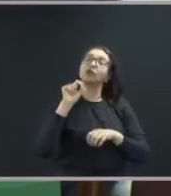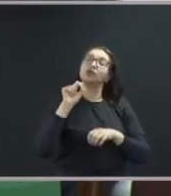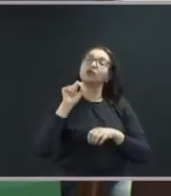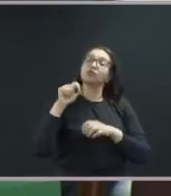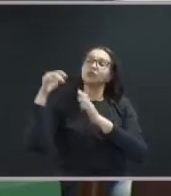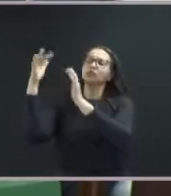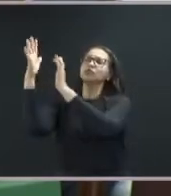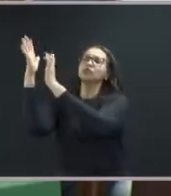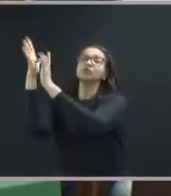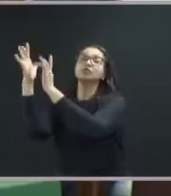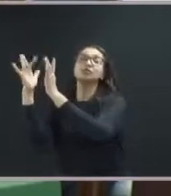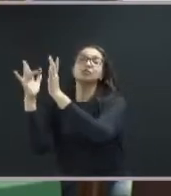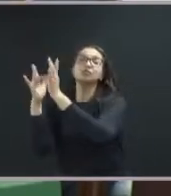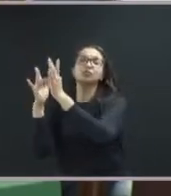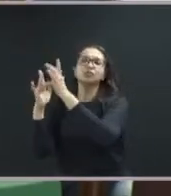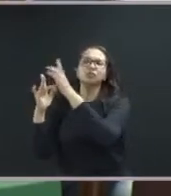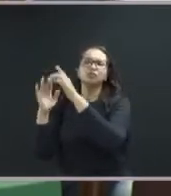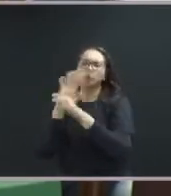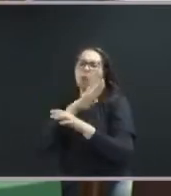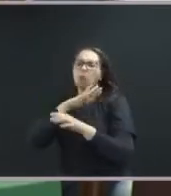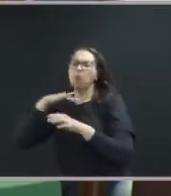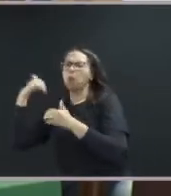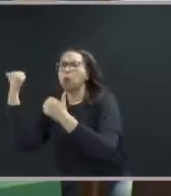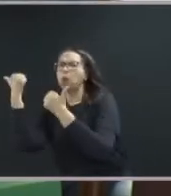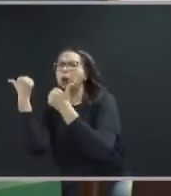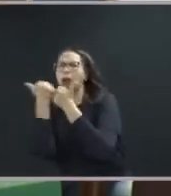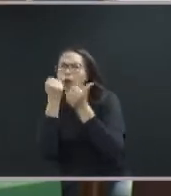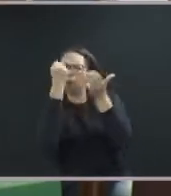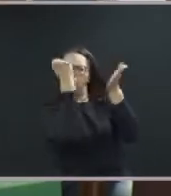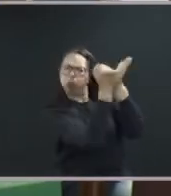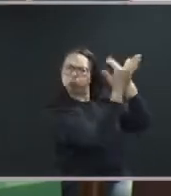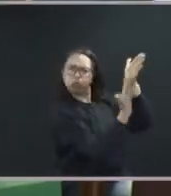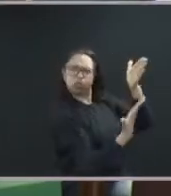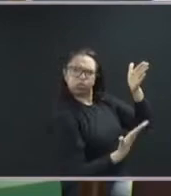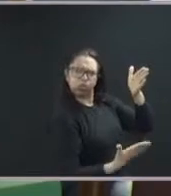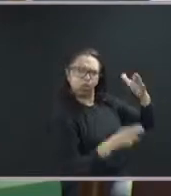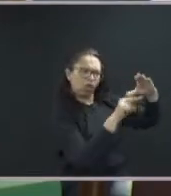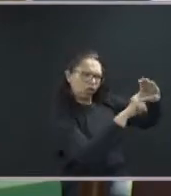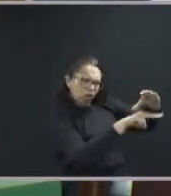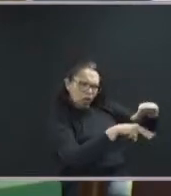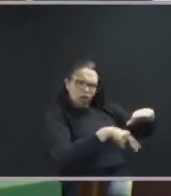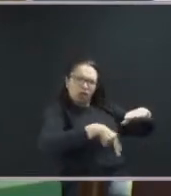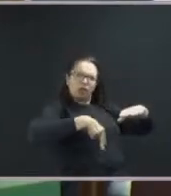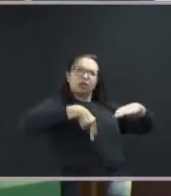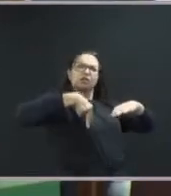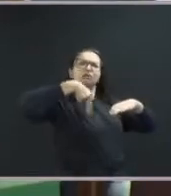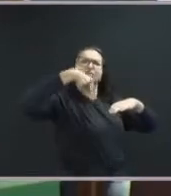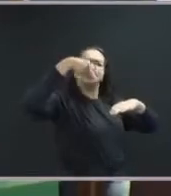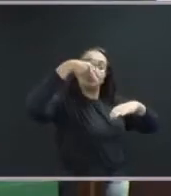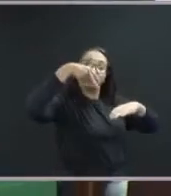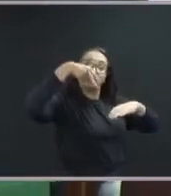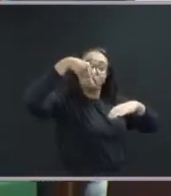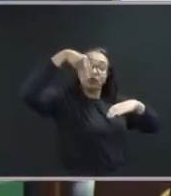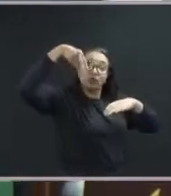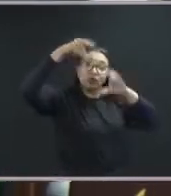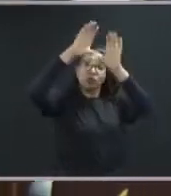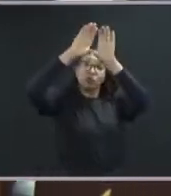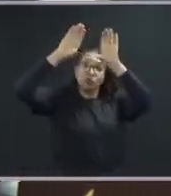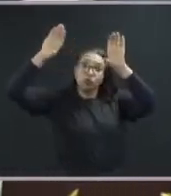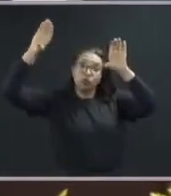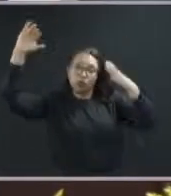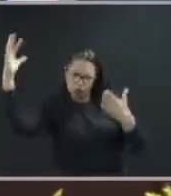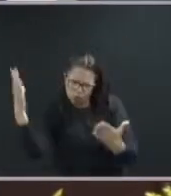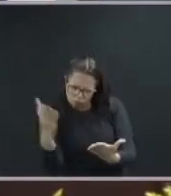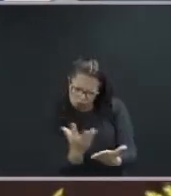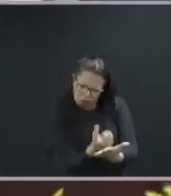Cristo morreu por mim e por você, ressuscitou o terceiro dia, vai voltar e nos levará para o céu. Aí o irmão fala, não,